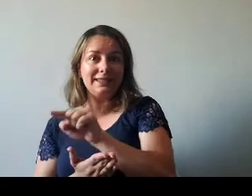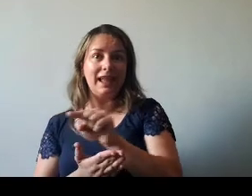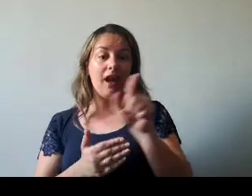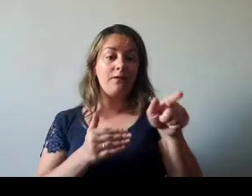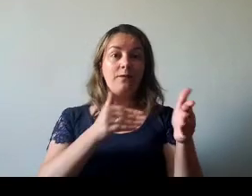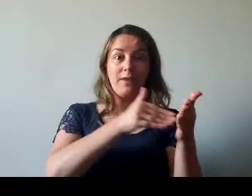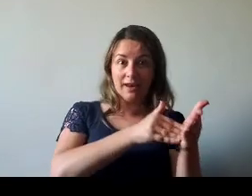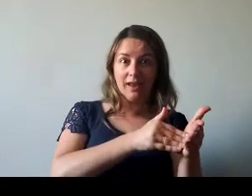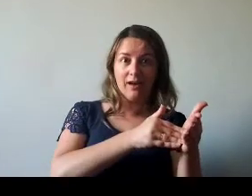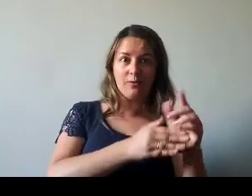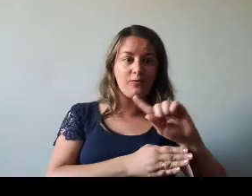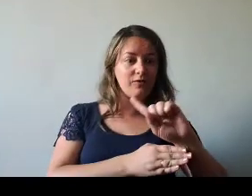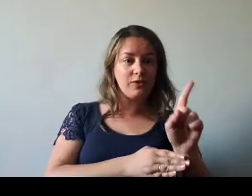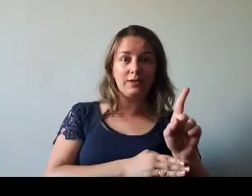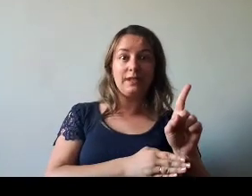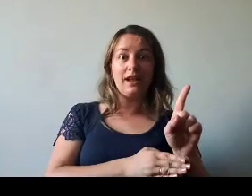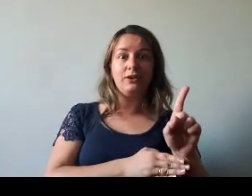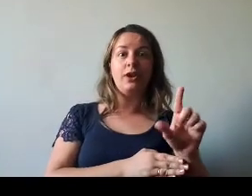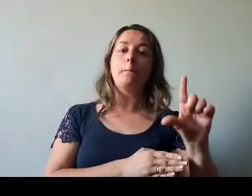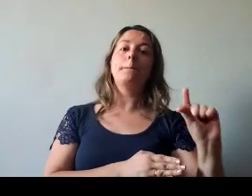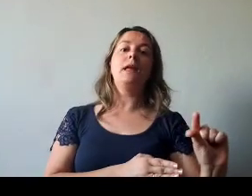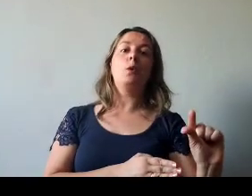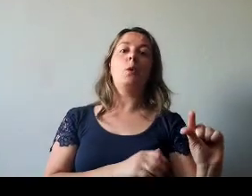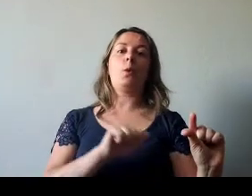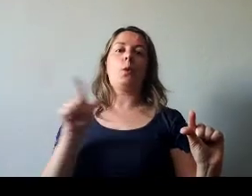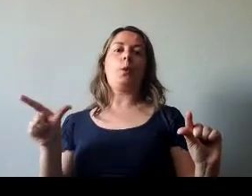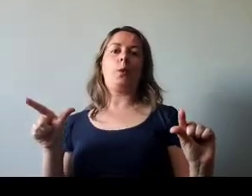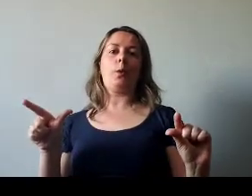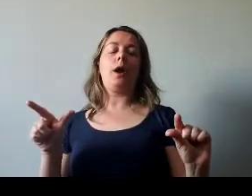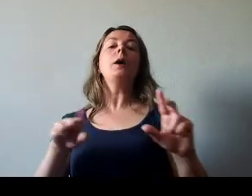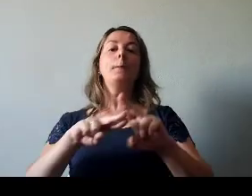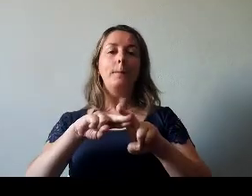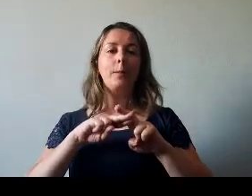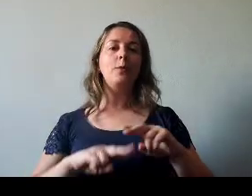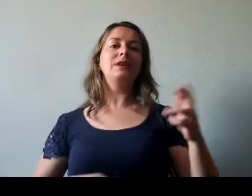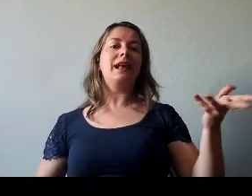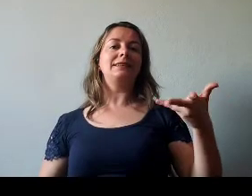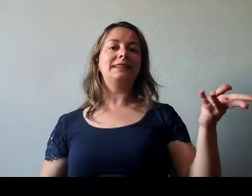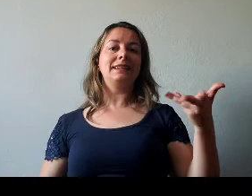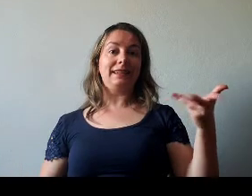uma aceleração negativa. Beleza?